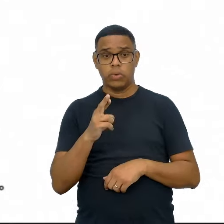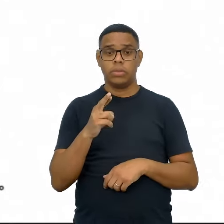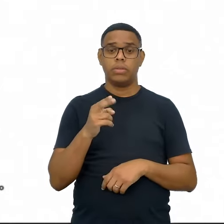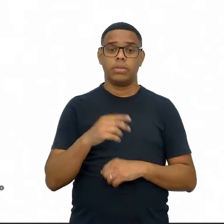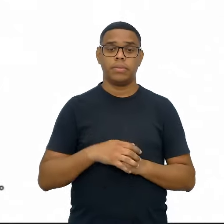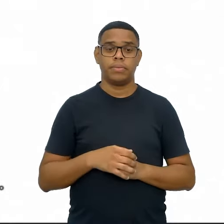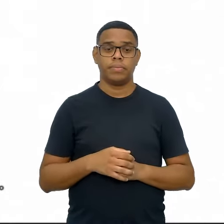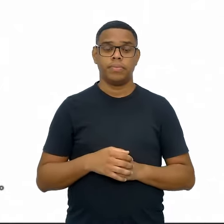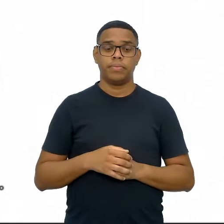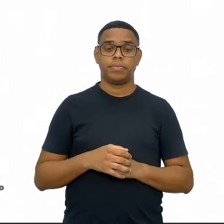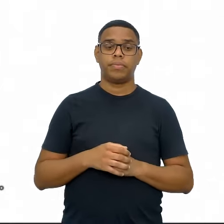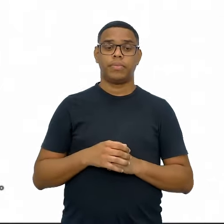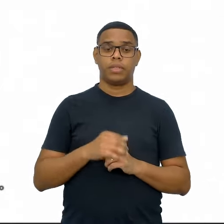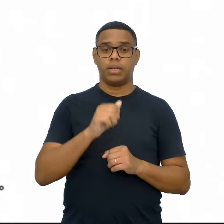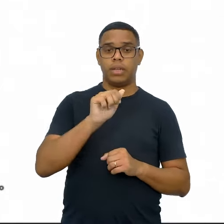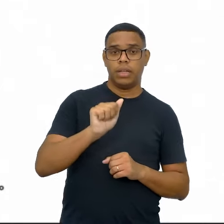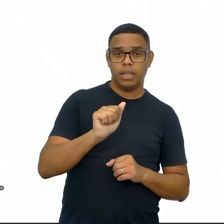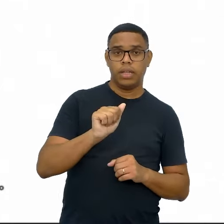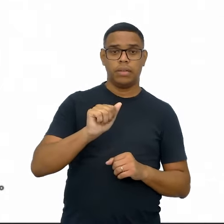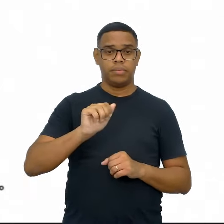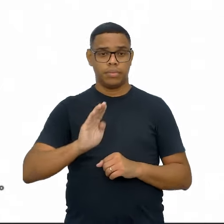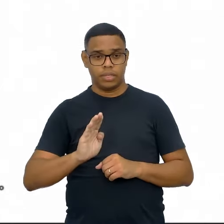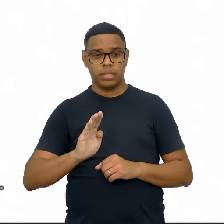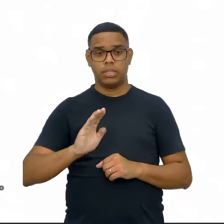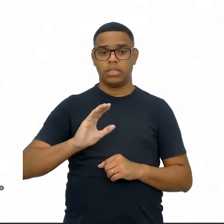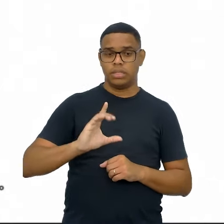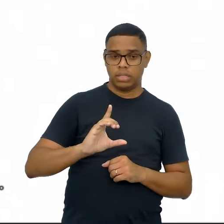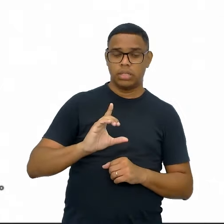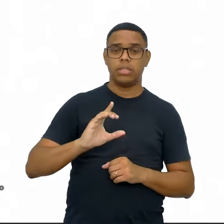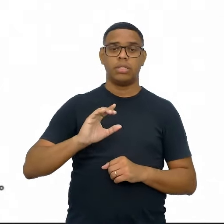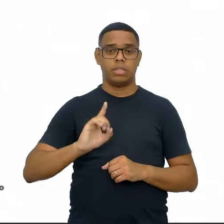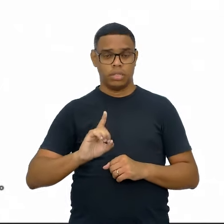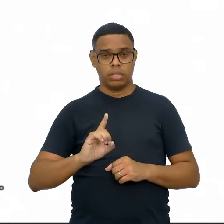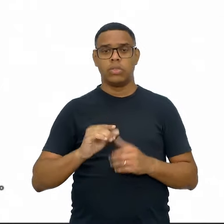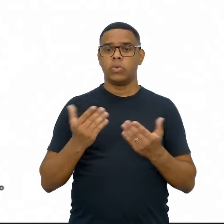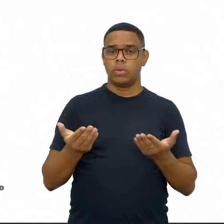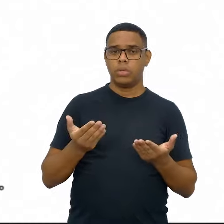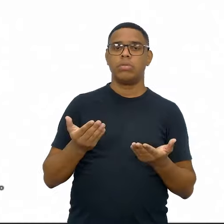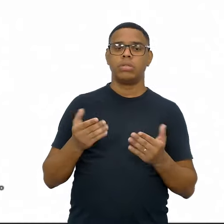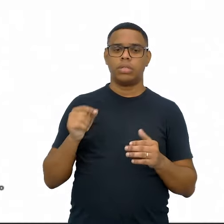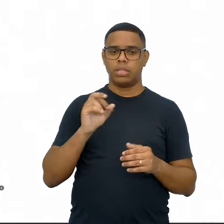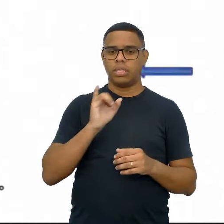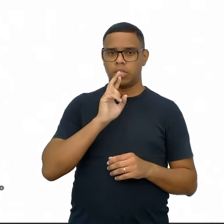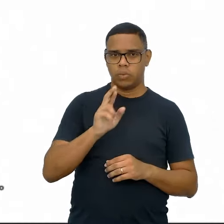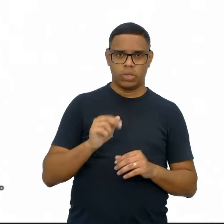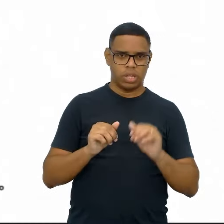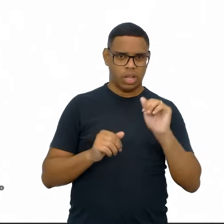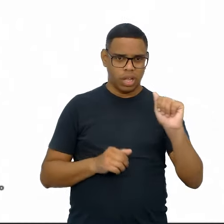item, a letra A, a letra B, ou a letra C, ou a letra D. Então, se ele responde lá